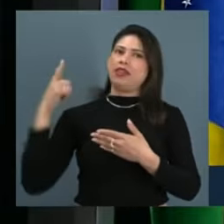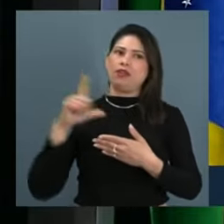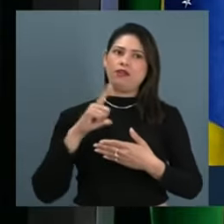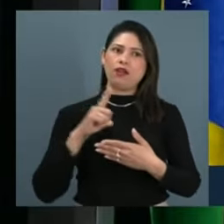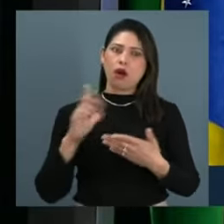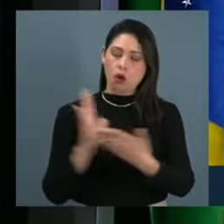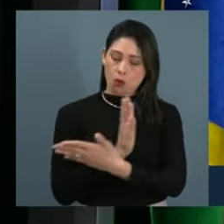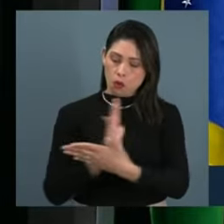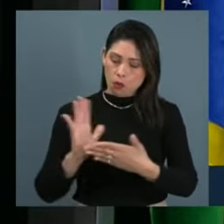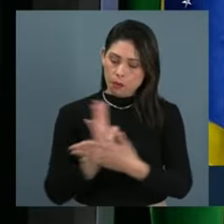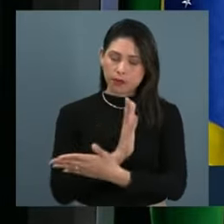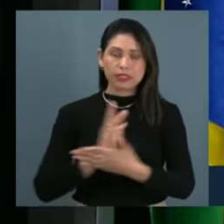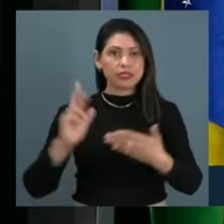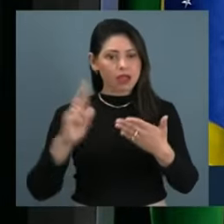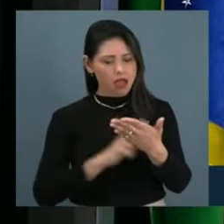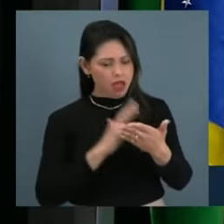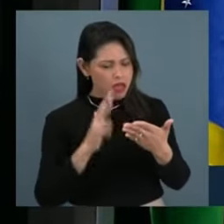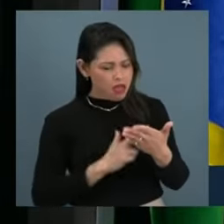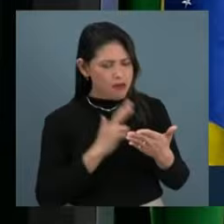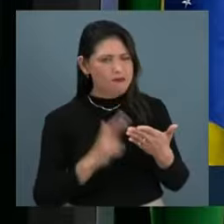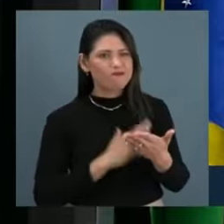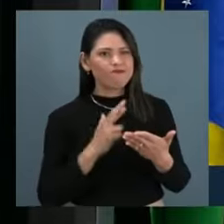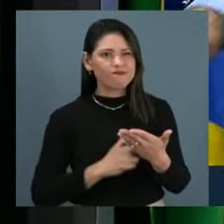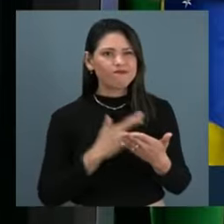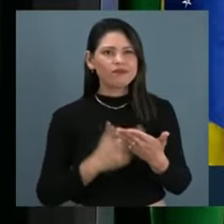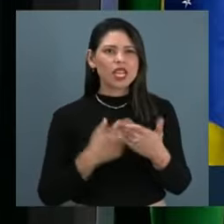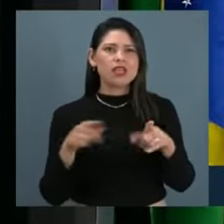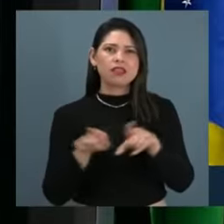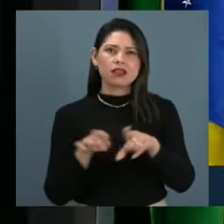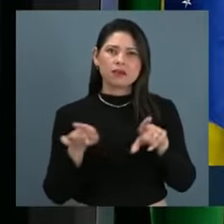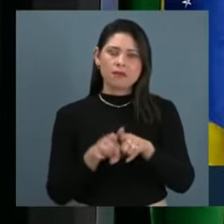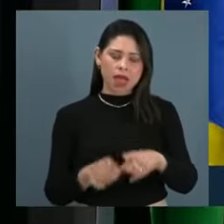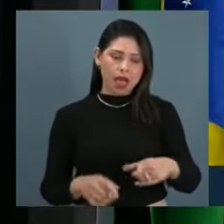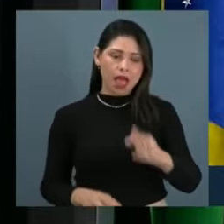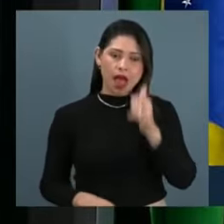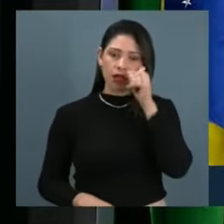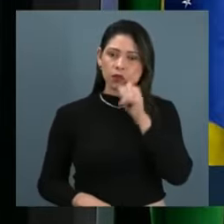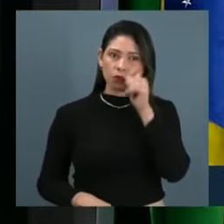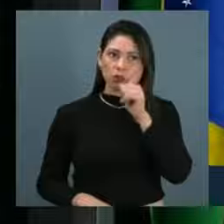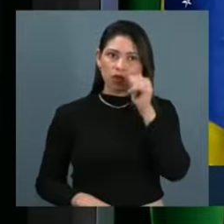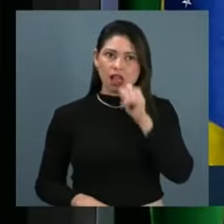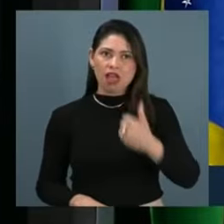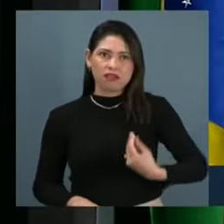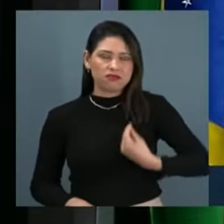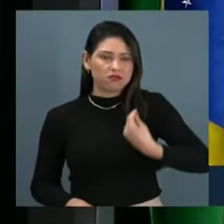científicas, devastando também a vida das mulheres, porque é isso que o aborto faz.